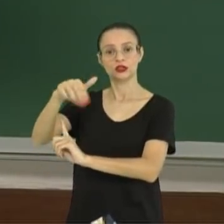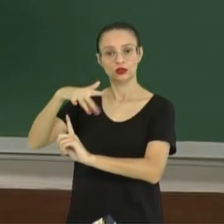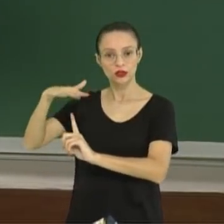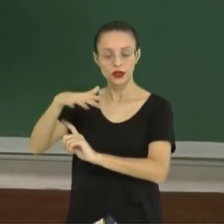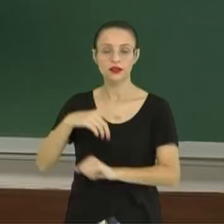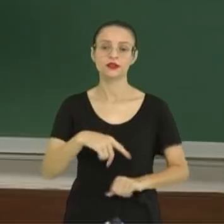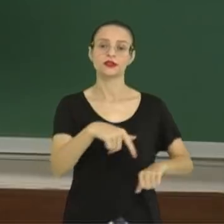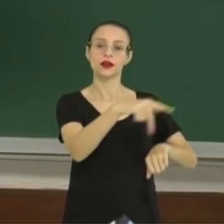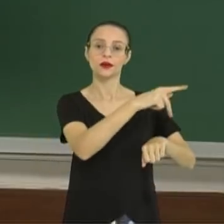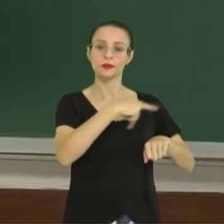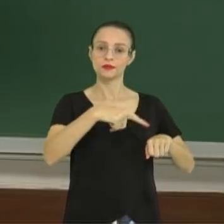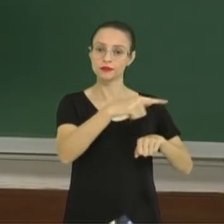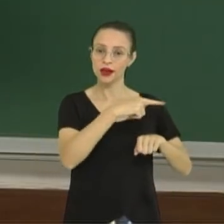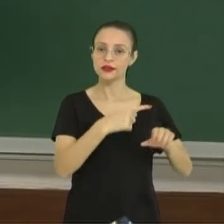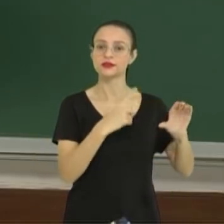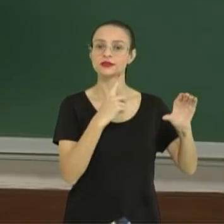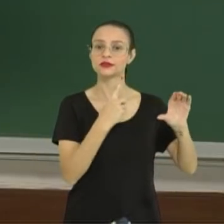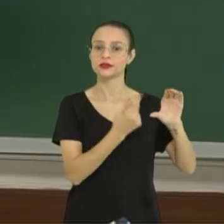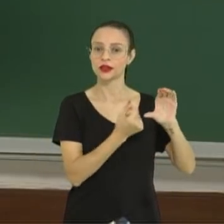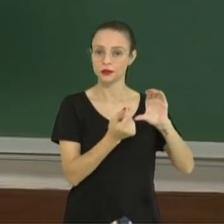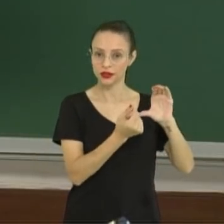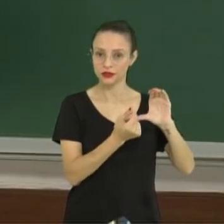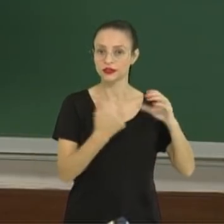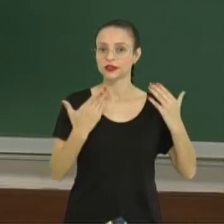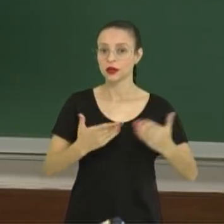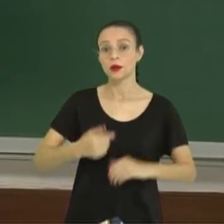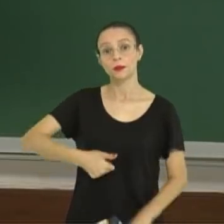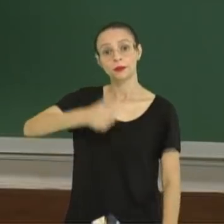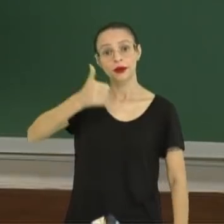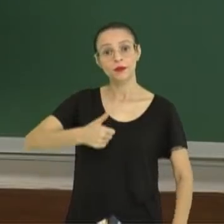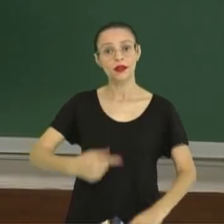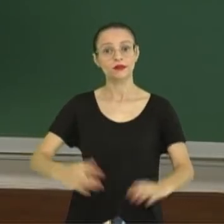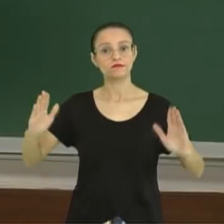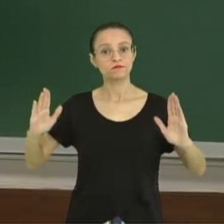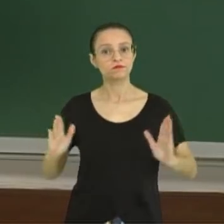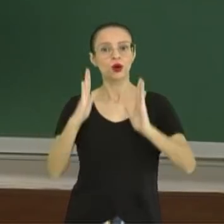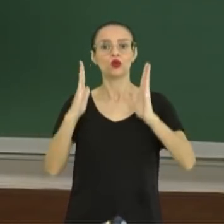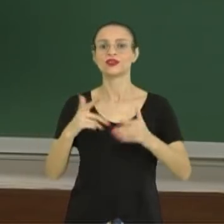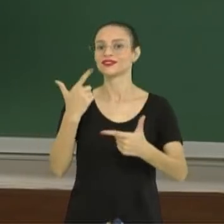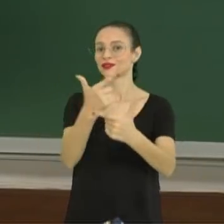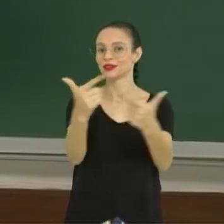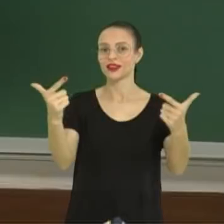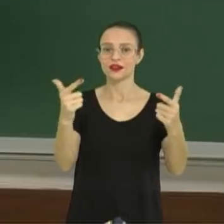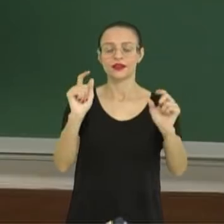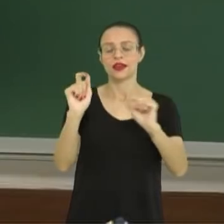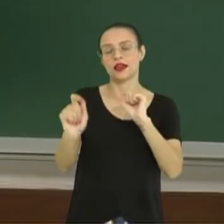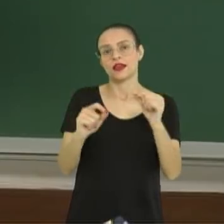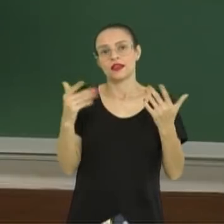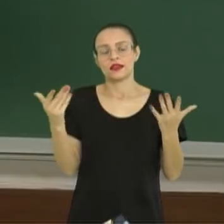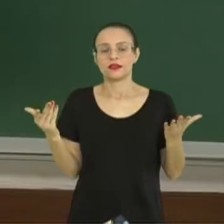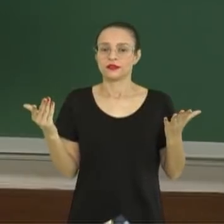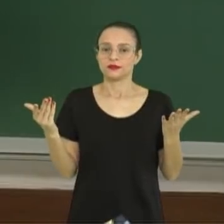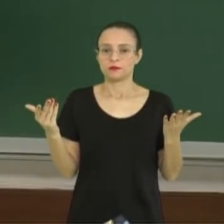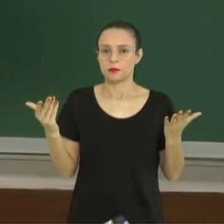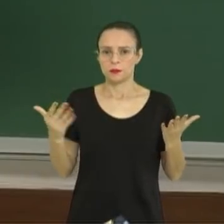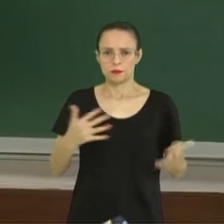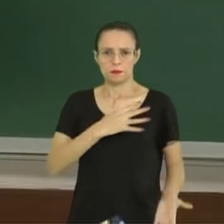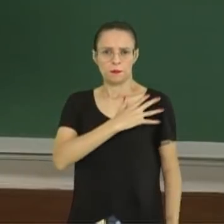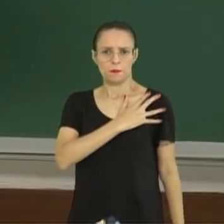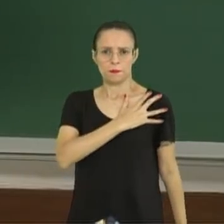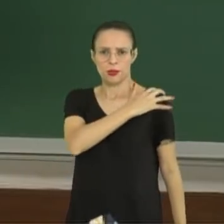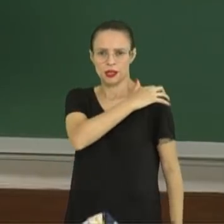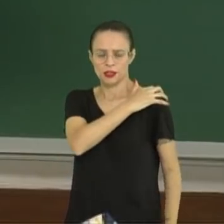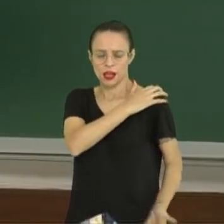capitalistas. O primeiro embate, né, dessa Guerra Fria, não houve um embate militar